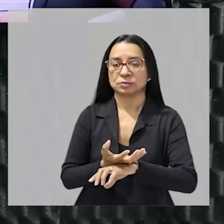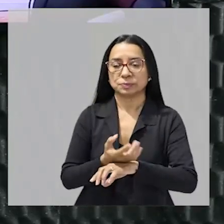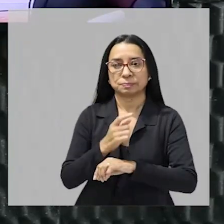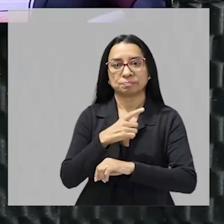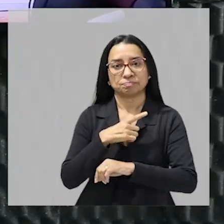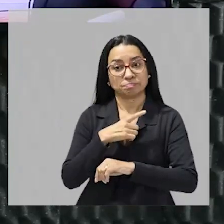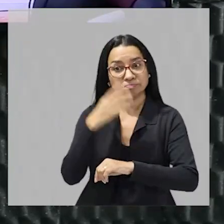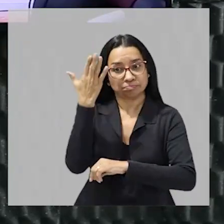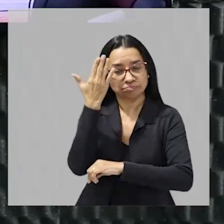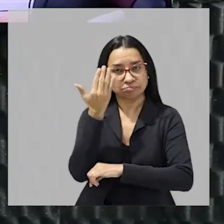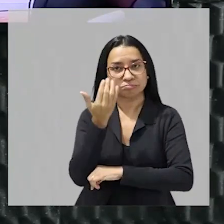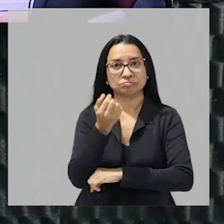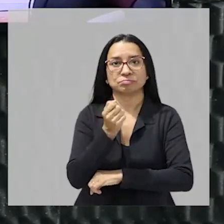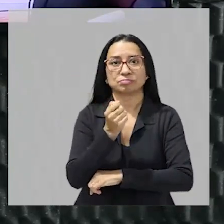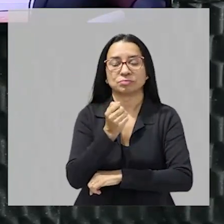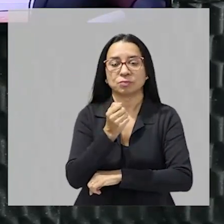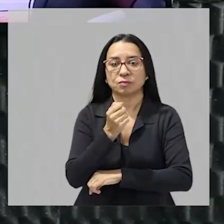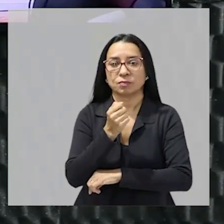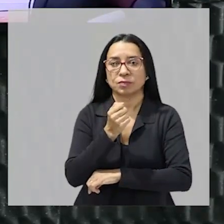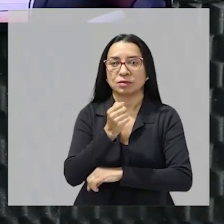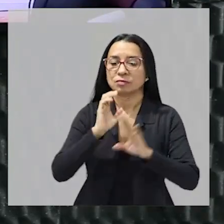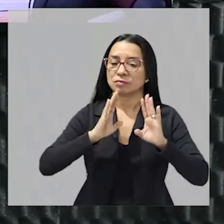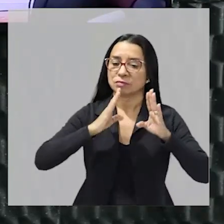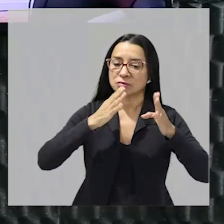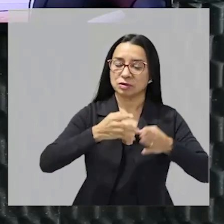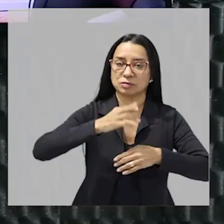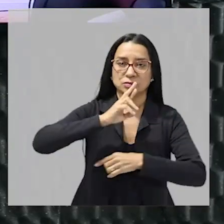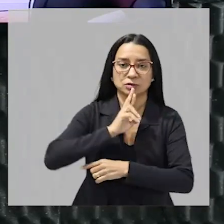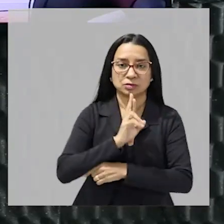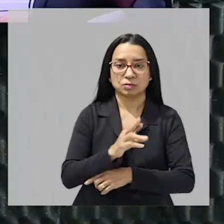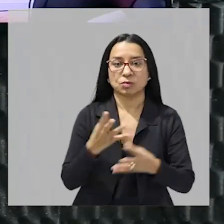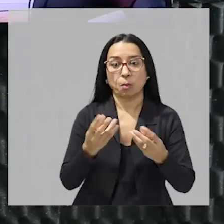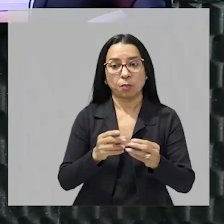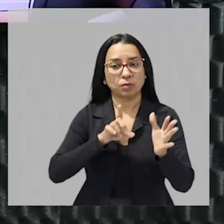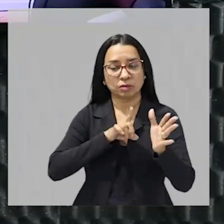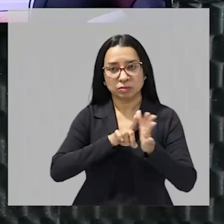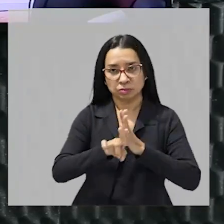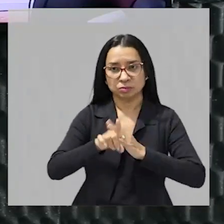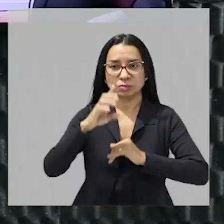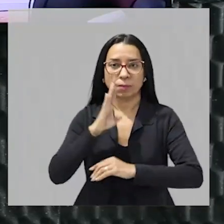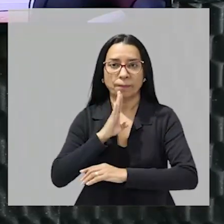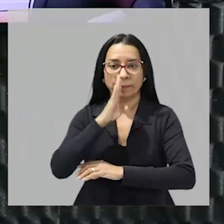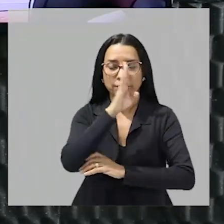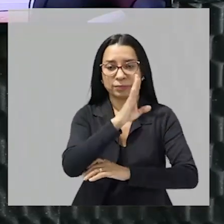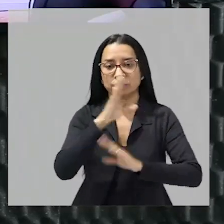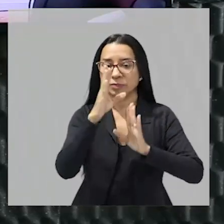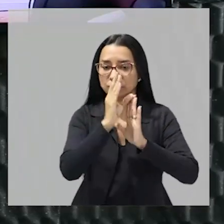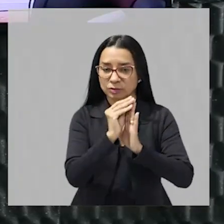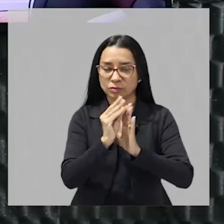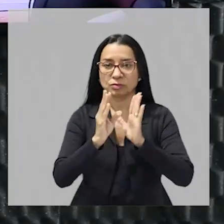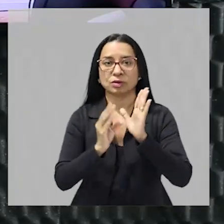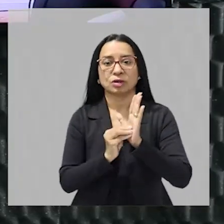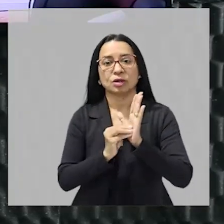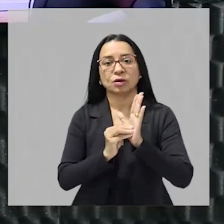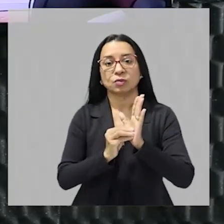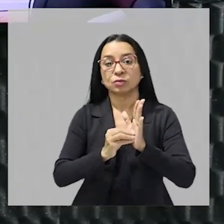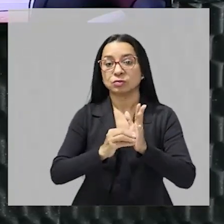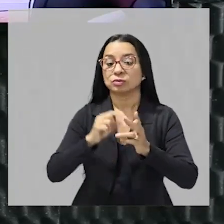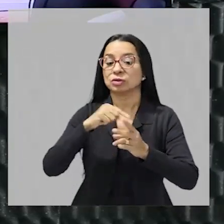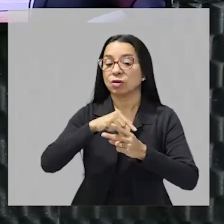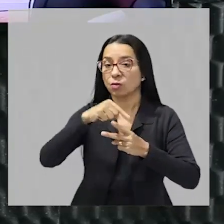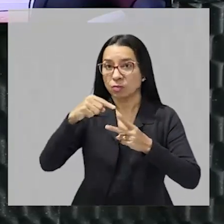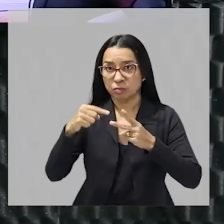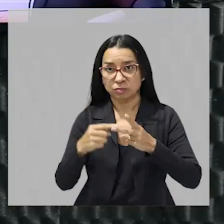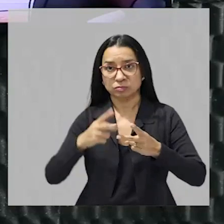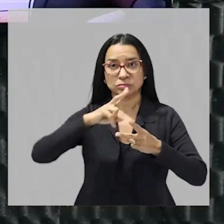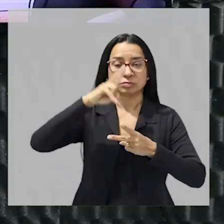tá? Focando na resolução de muita questão das principais temáticas que ambas as bancas abordam, tá?